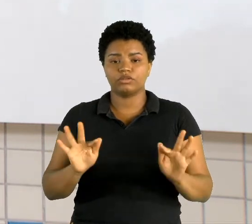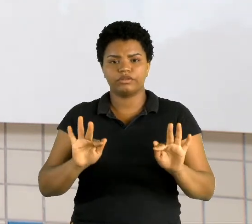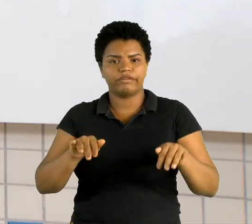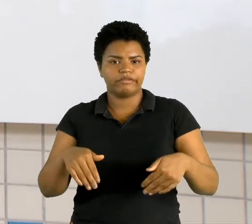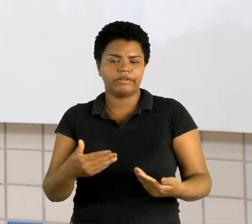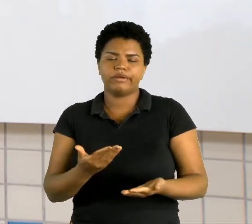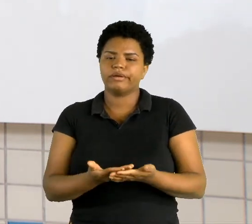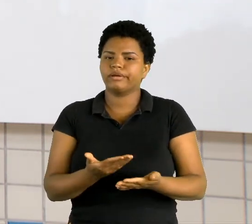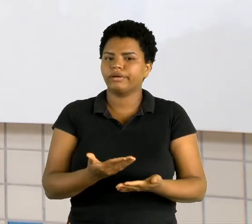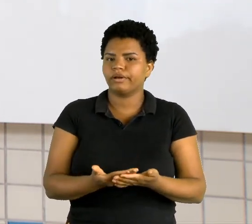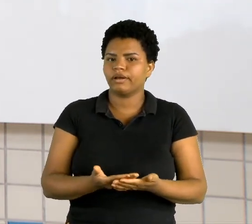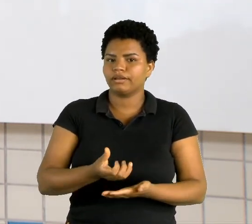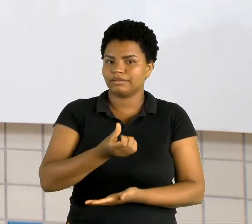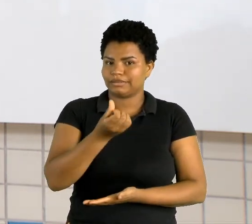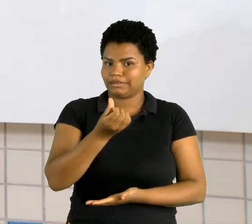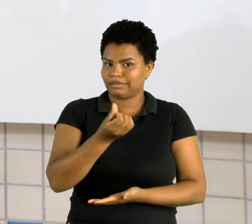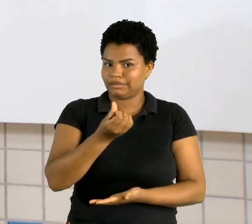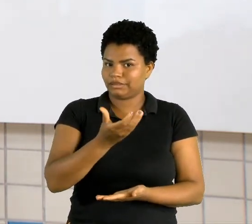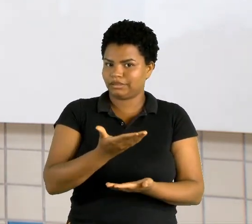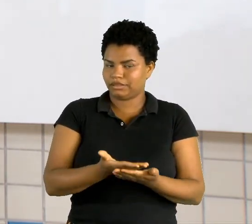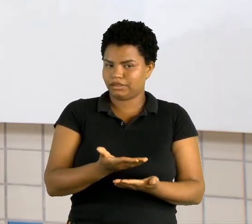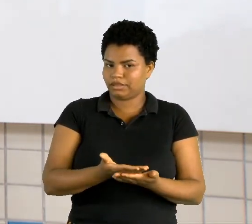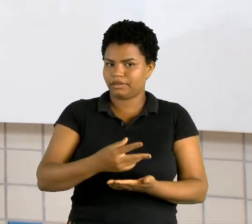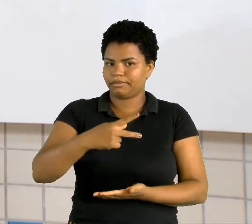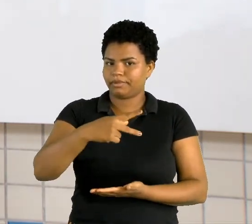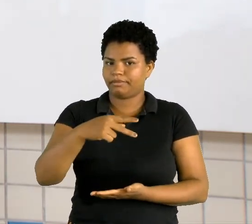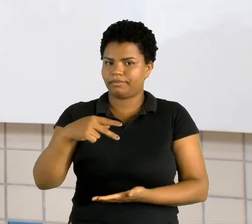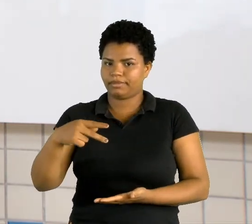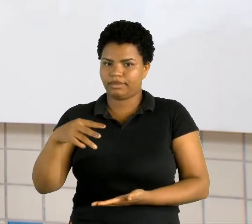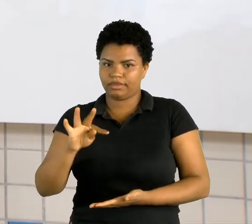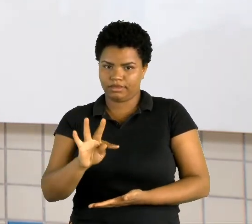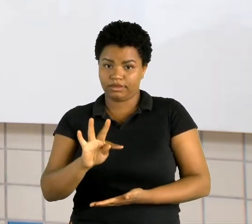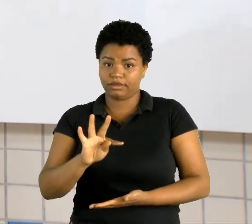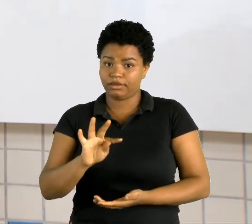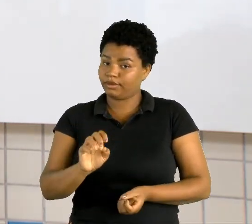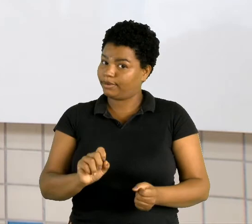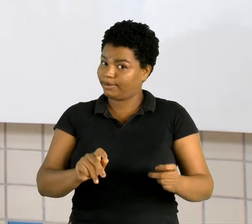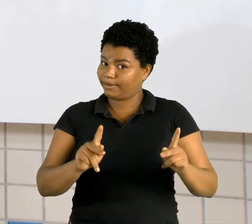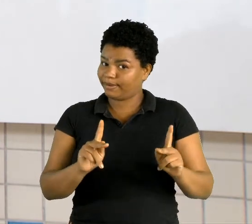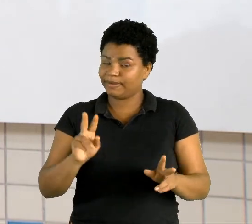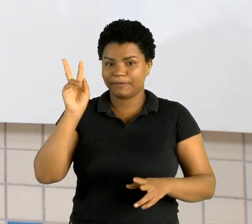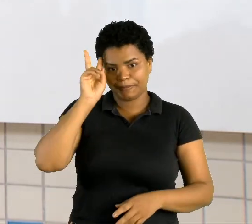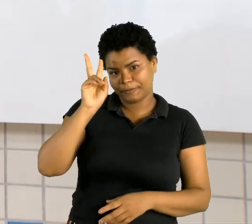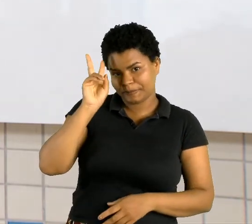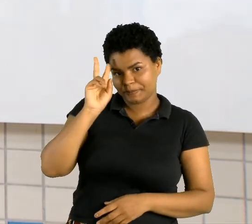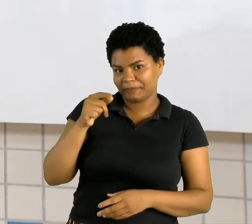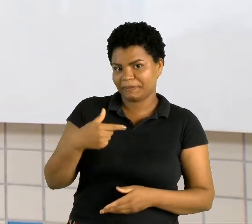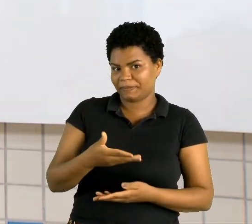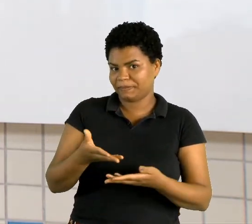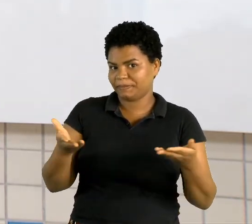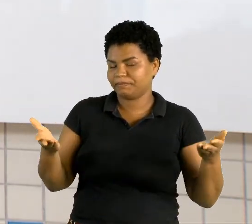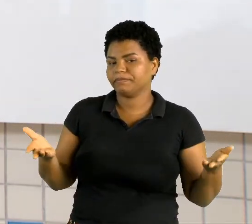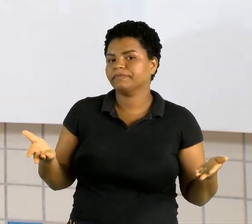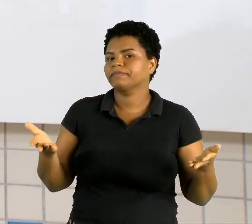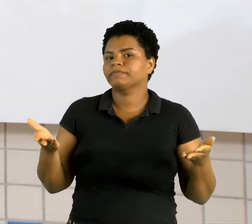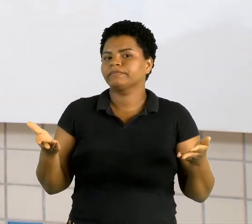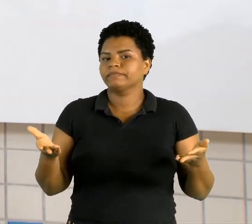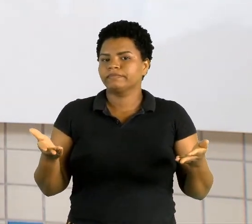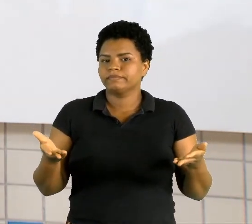essa nossa sexta aula de PPT, ok? Lembrando a